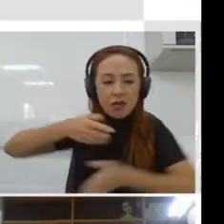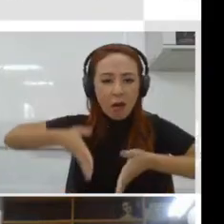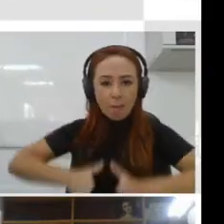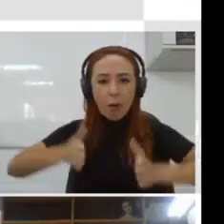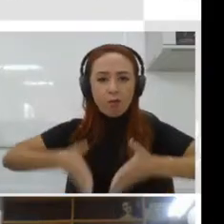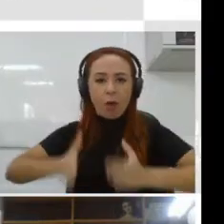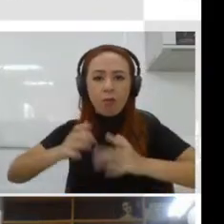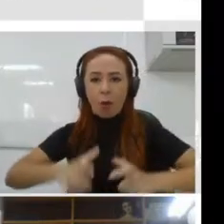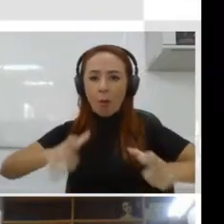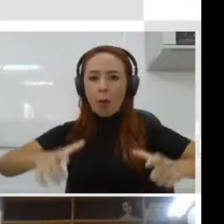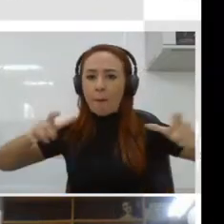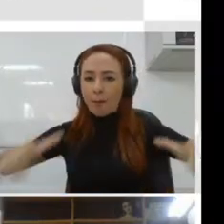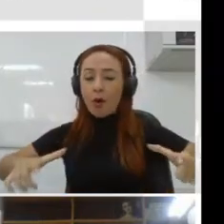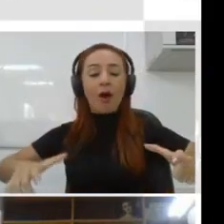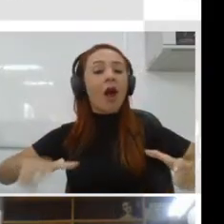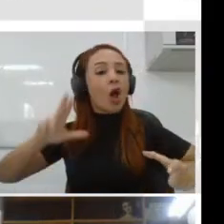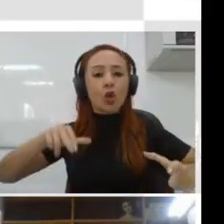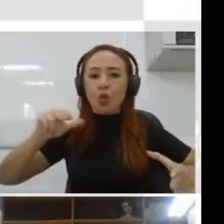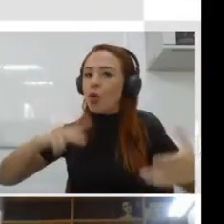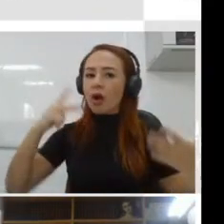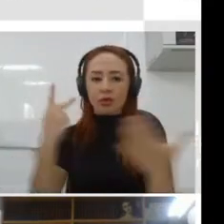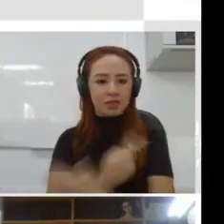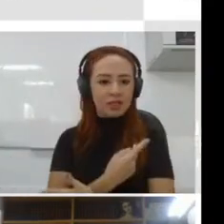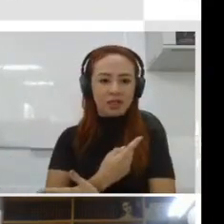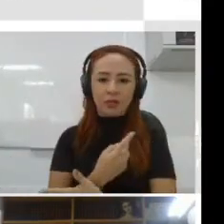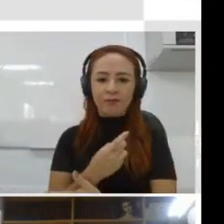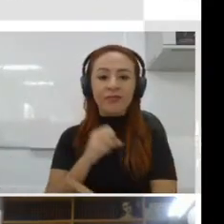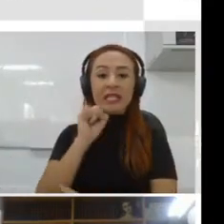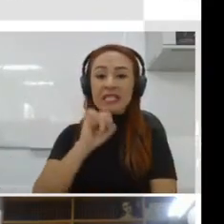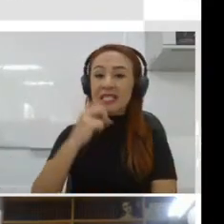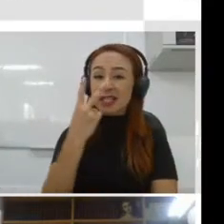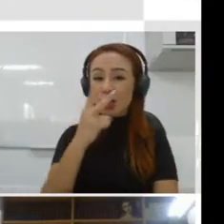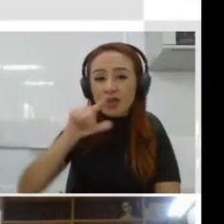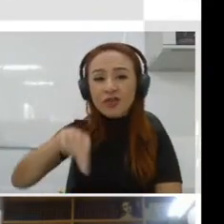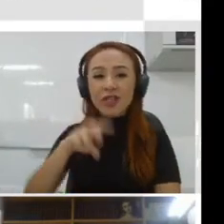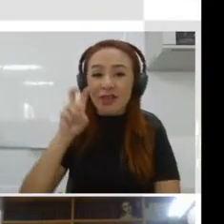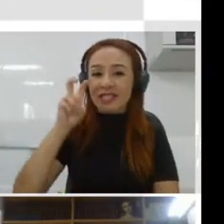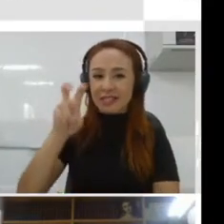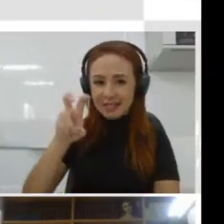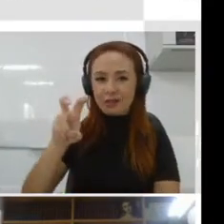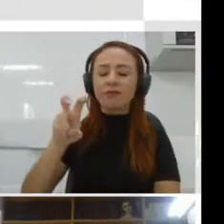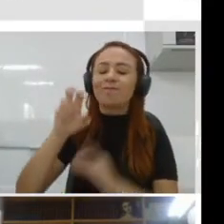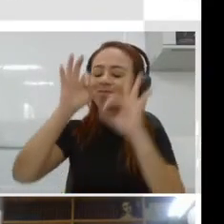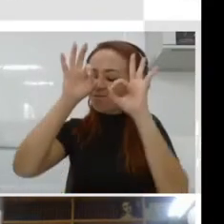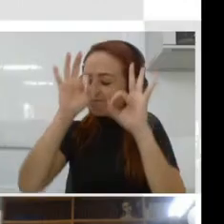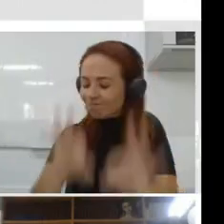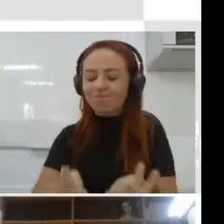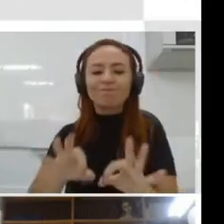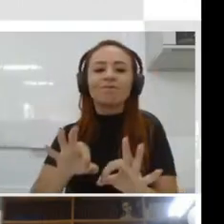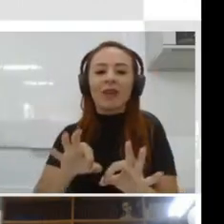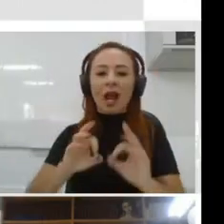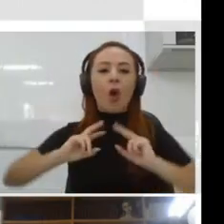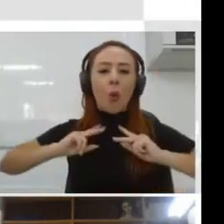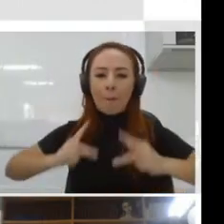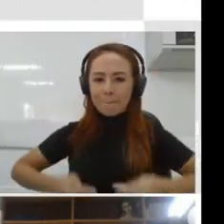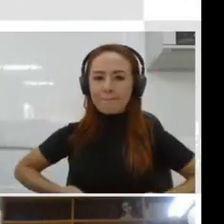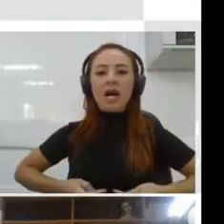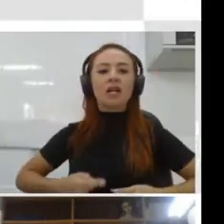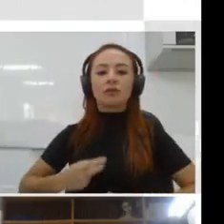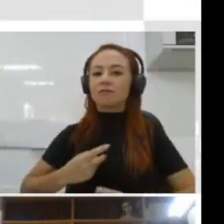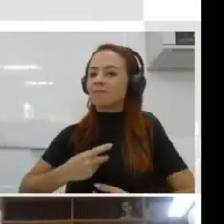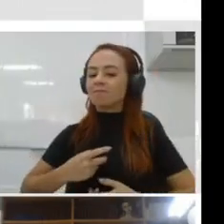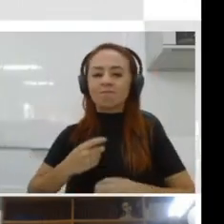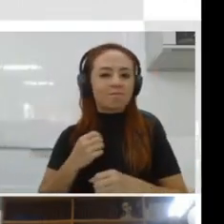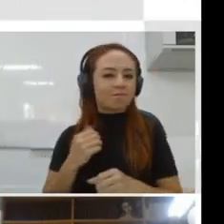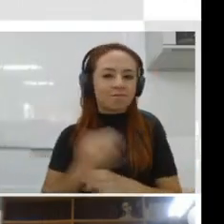de catastrófico, é um risco existencial de extinção da espécie, né? O que fala o João Gisele, que é o ex-vice-presidente do IPCC? Eu